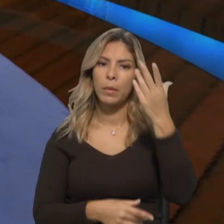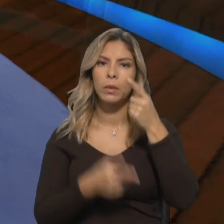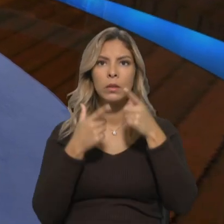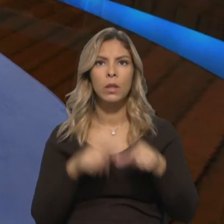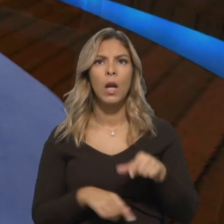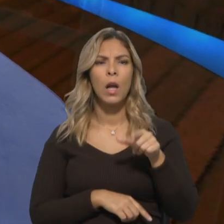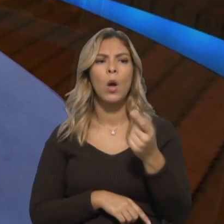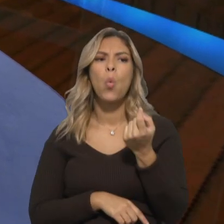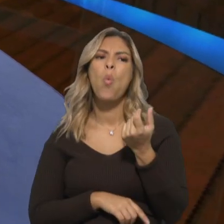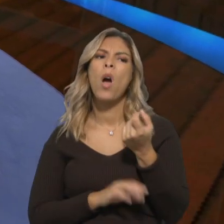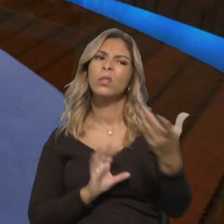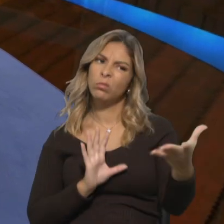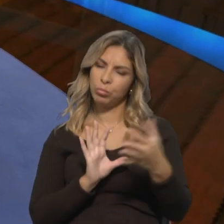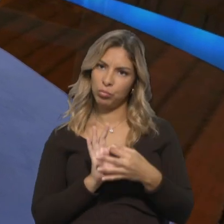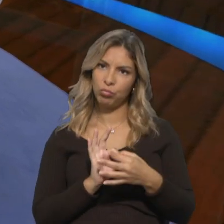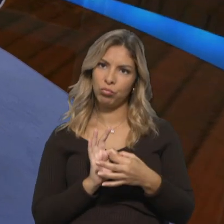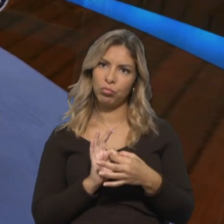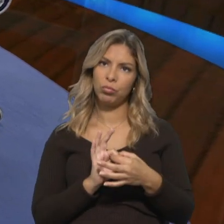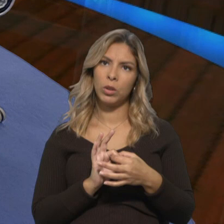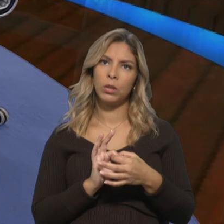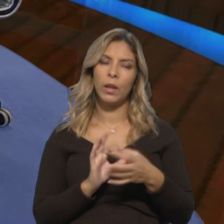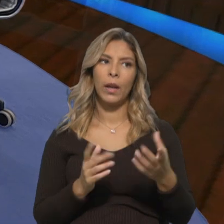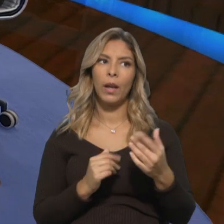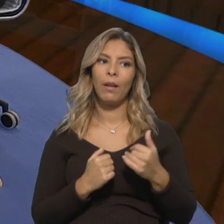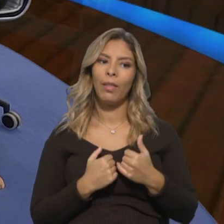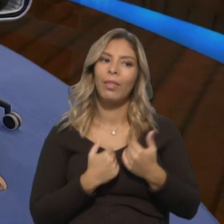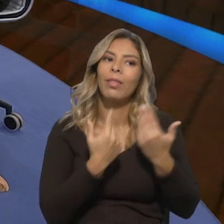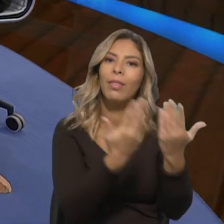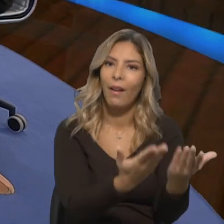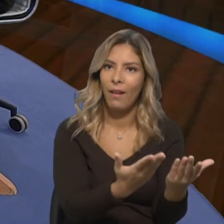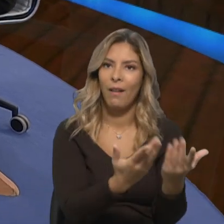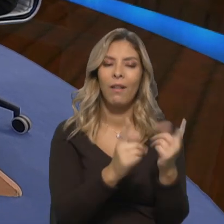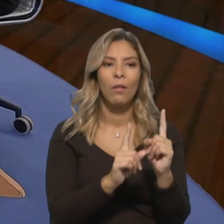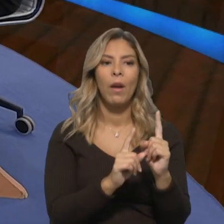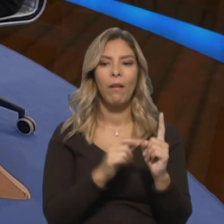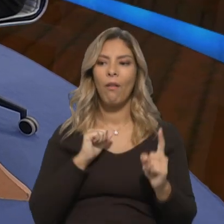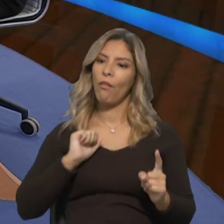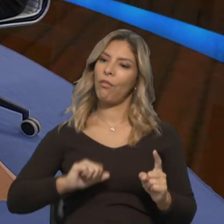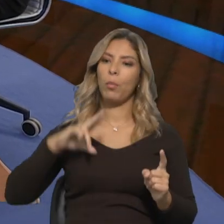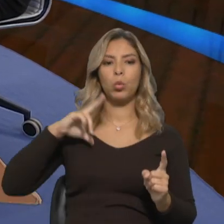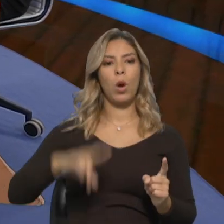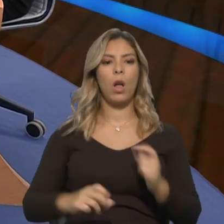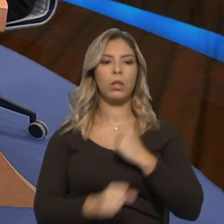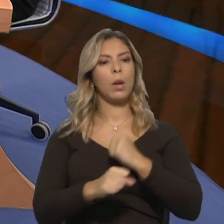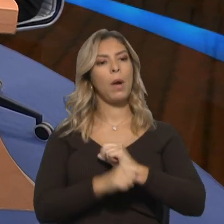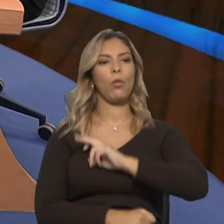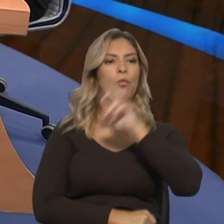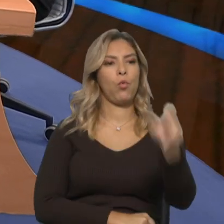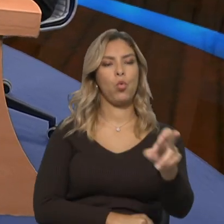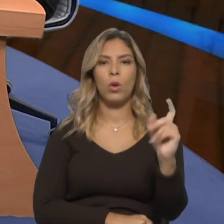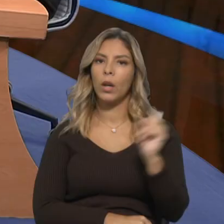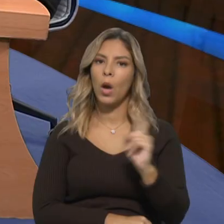és quase um dos nossos. Ou seja, nós vamos para ser deles, não vamos para continuar a ser portugueses que estão a trabalhar com, não. Vamos para tentar